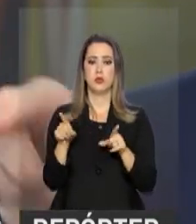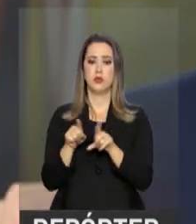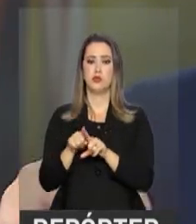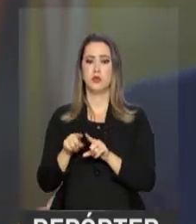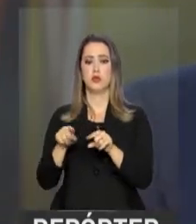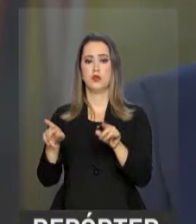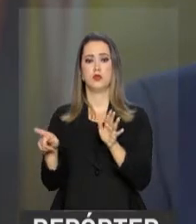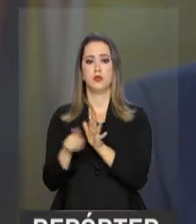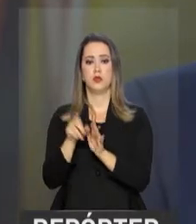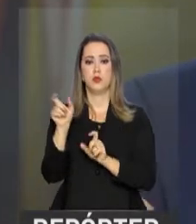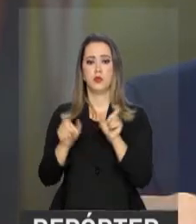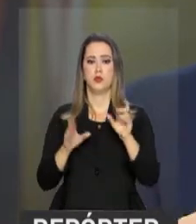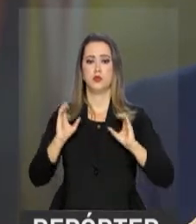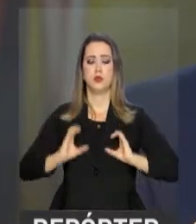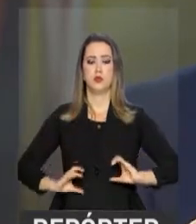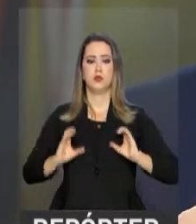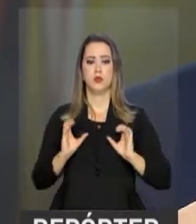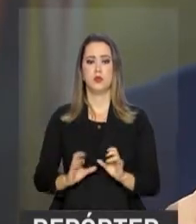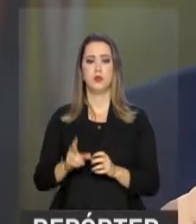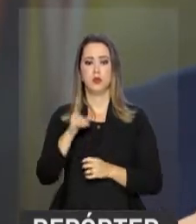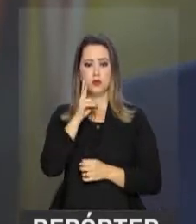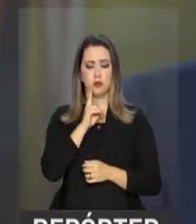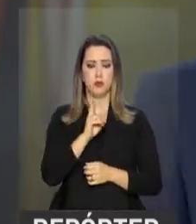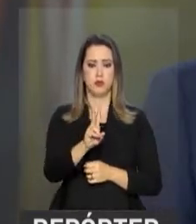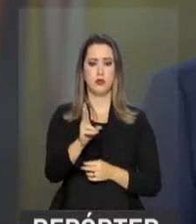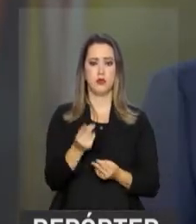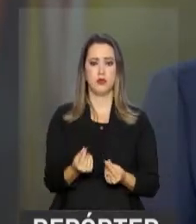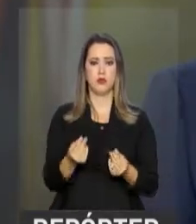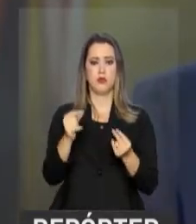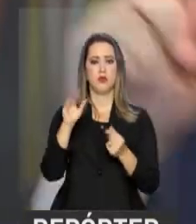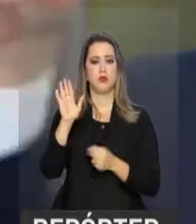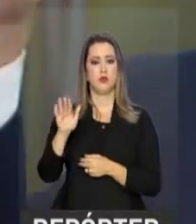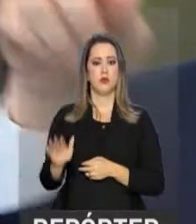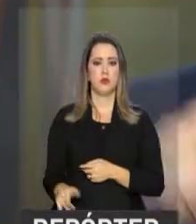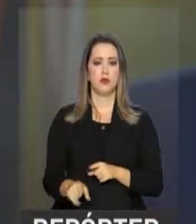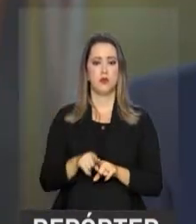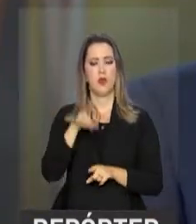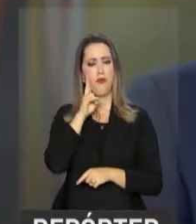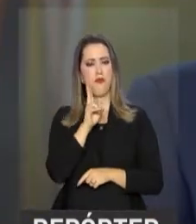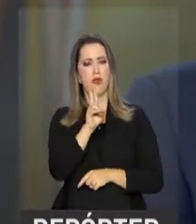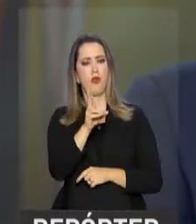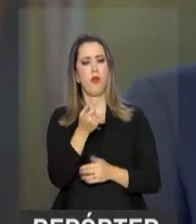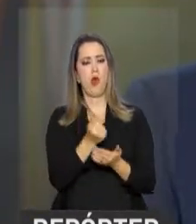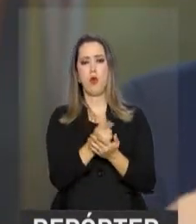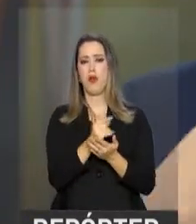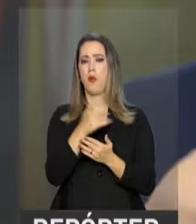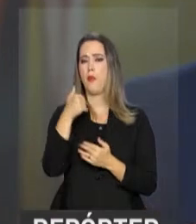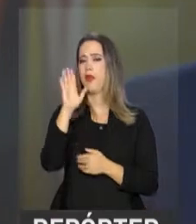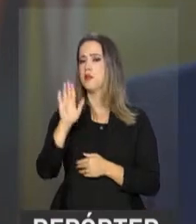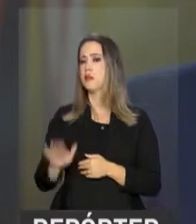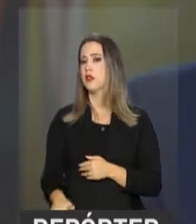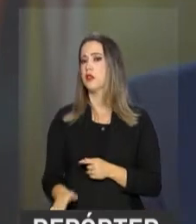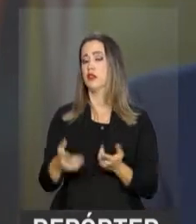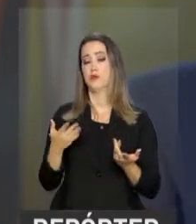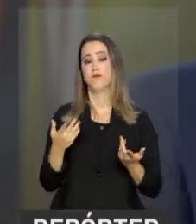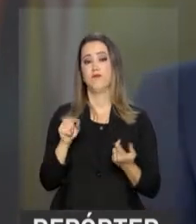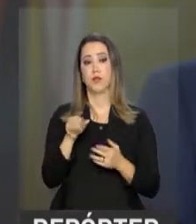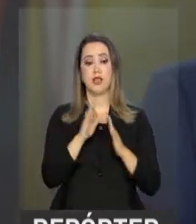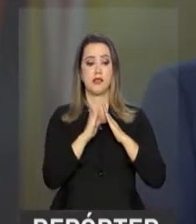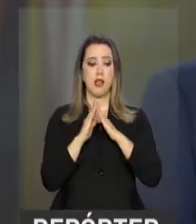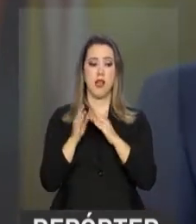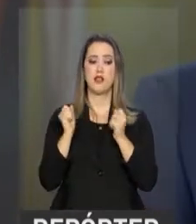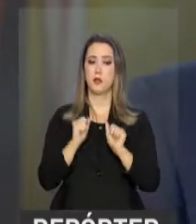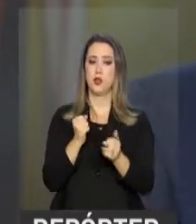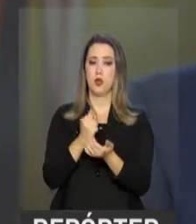vice pelo próprio cidadão que vê ló o preço do alimento baixando que vê o preço do aluguel maroto das moradias sendo mais